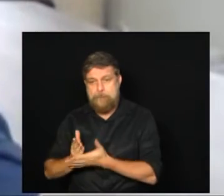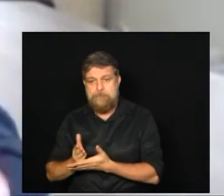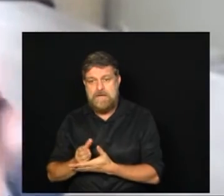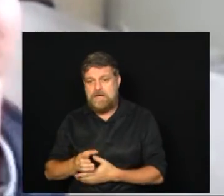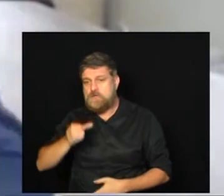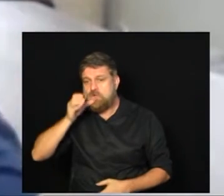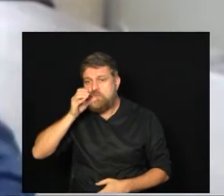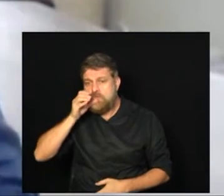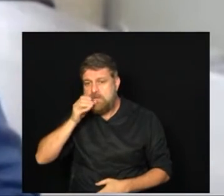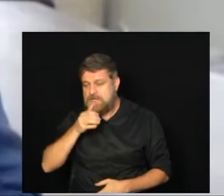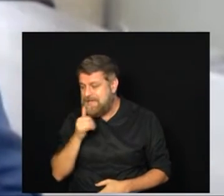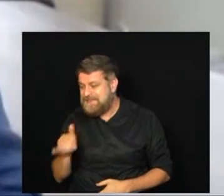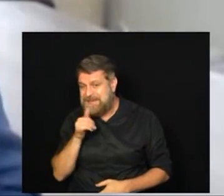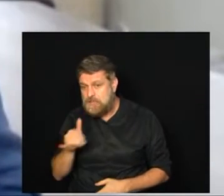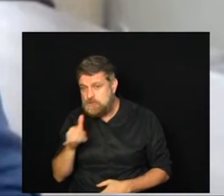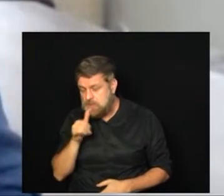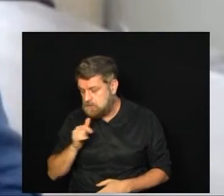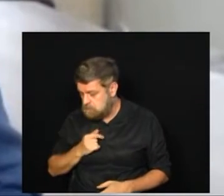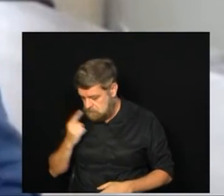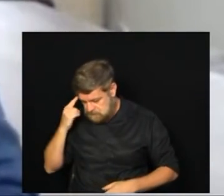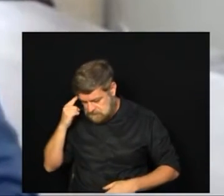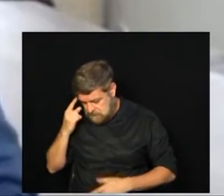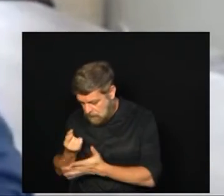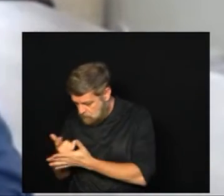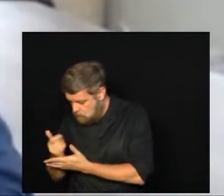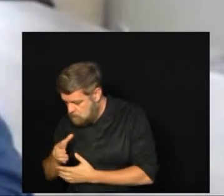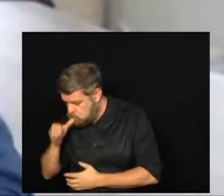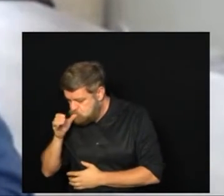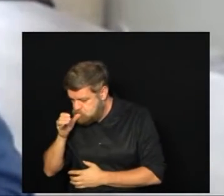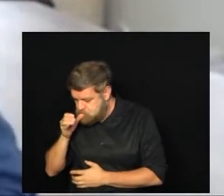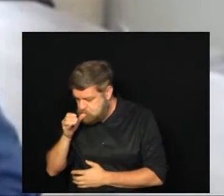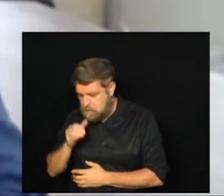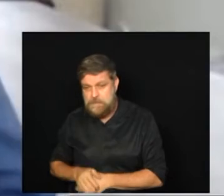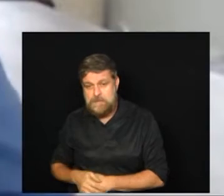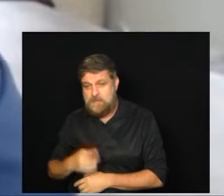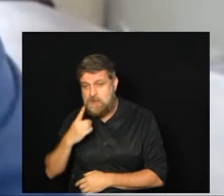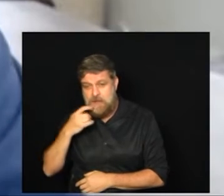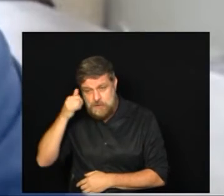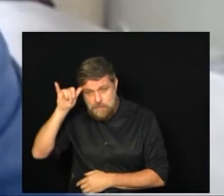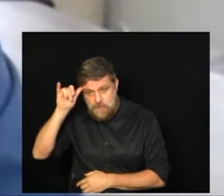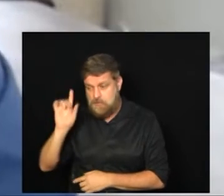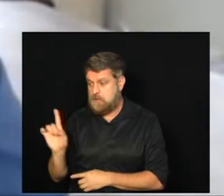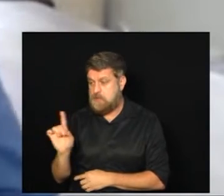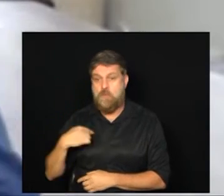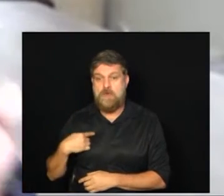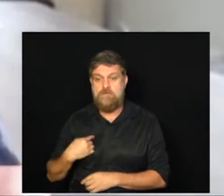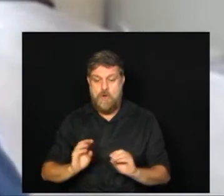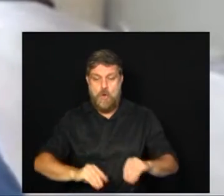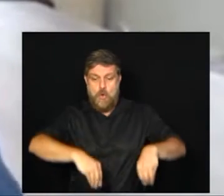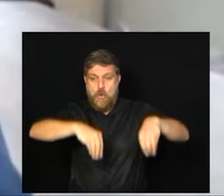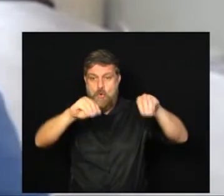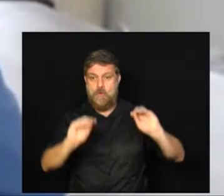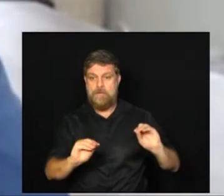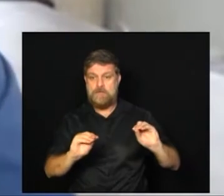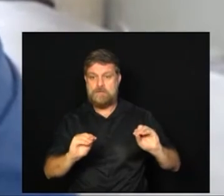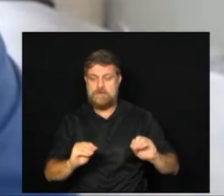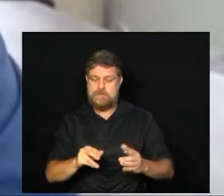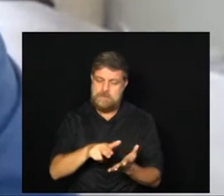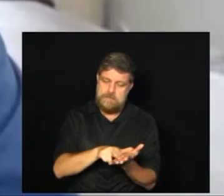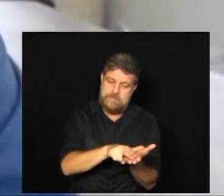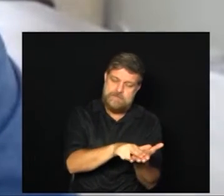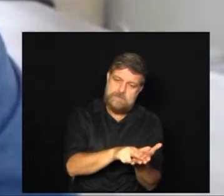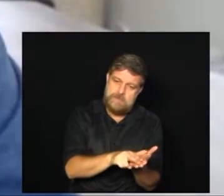desde 2015, que é o IKMR, que traz refugiados de guerra para o Brasil, né? Eu vejo muitas pessoas também postando